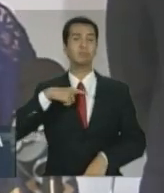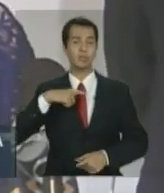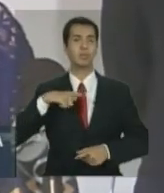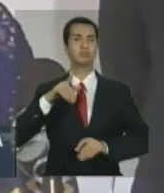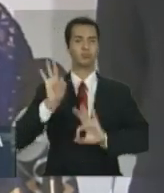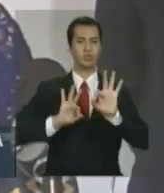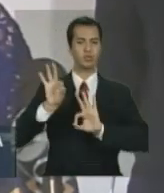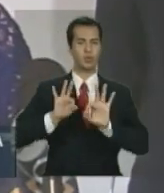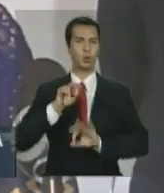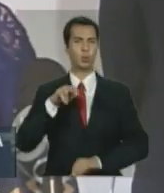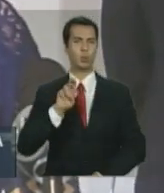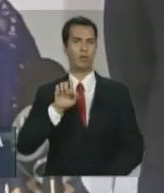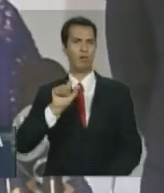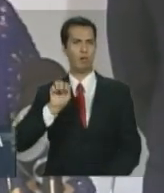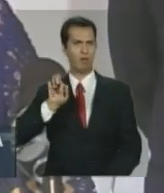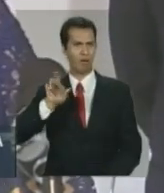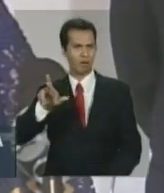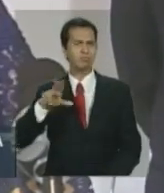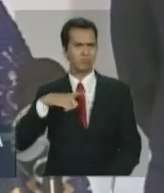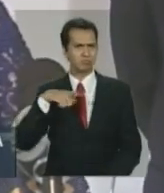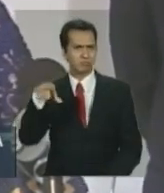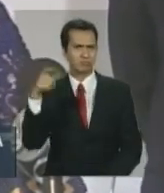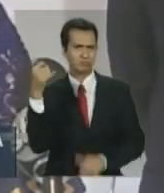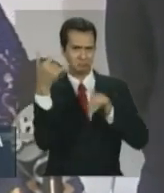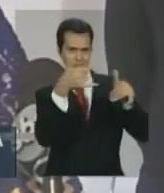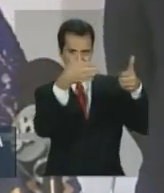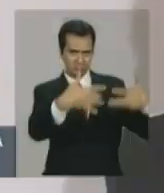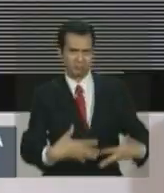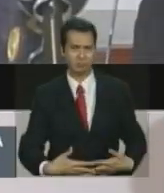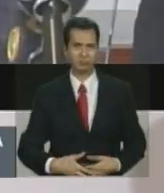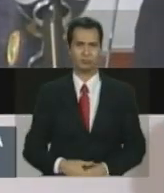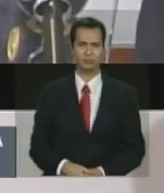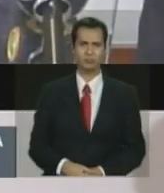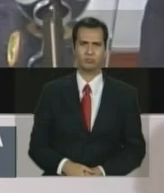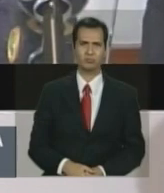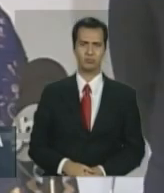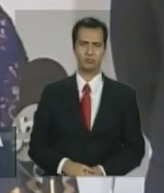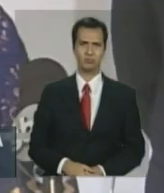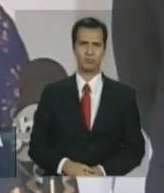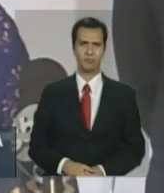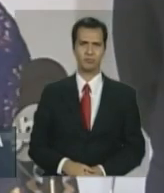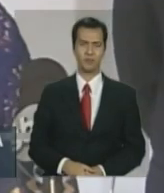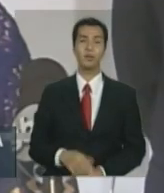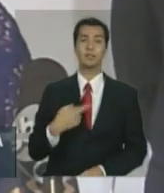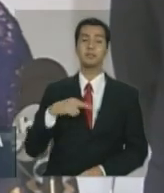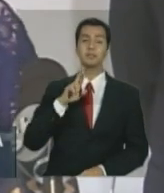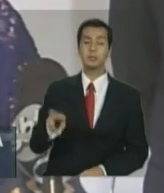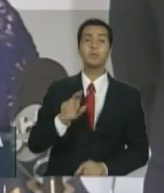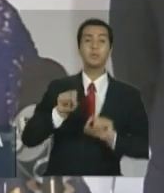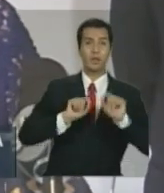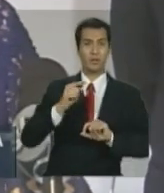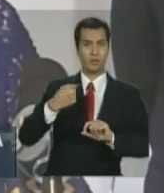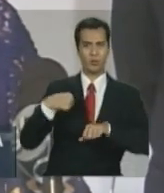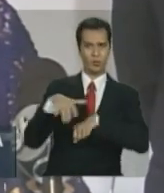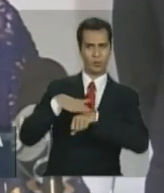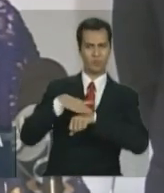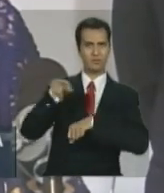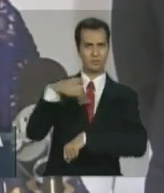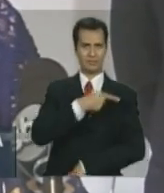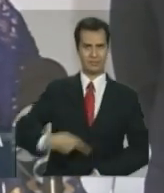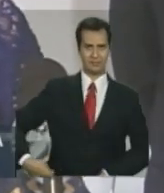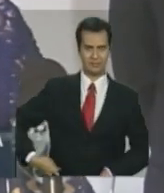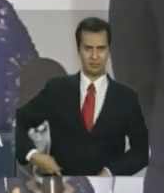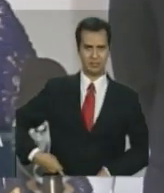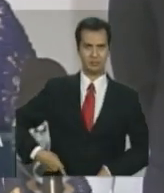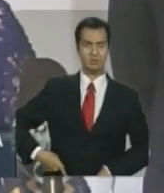reuniões e o teor da conversa que os presidentes... Eu tenho responsabilidade